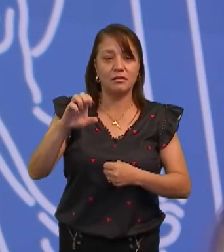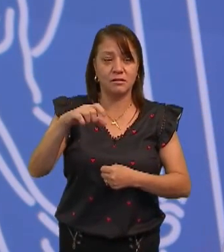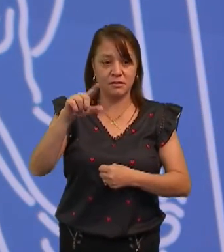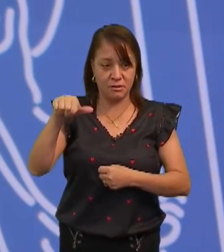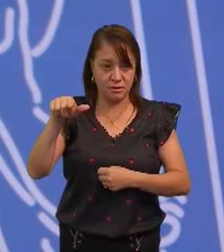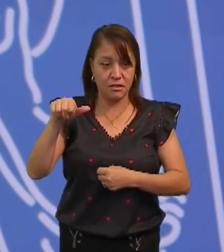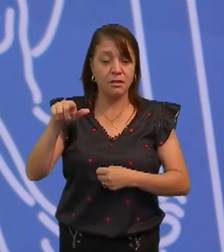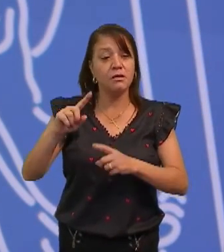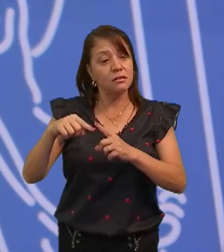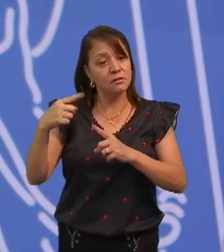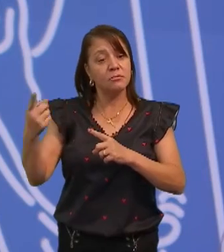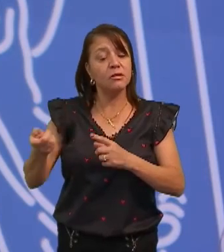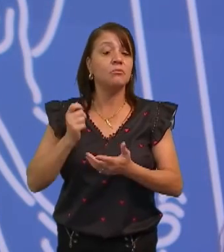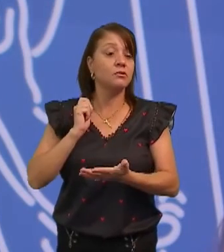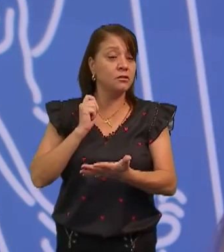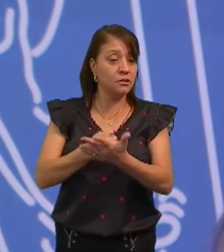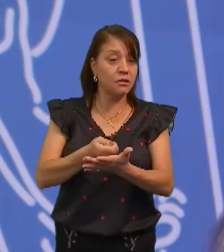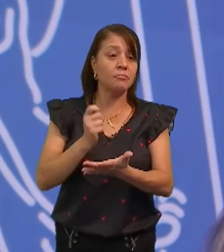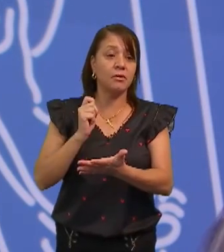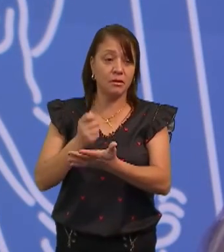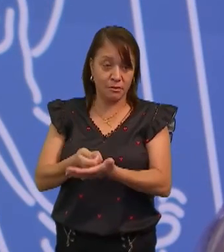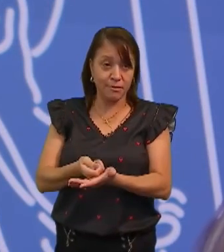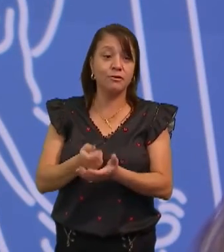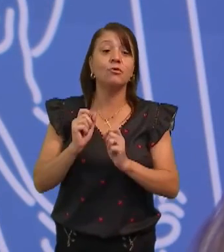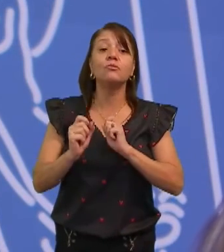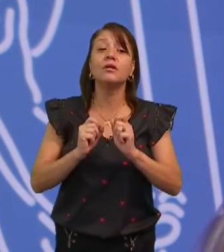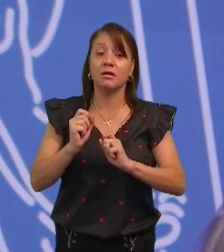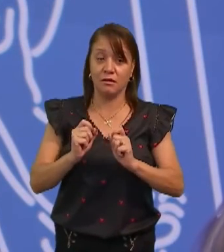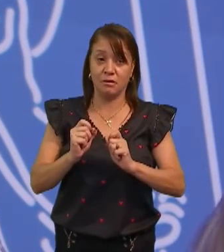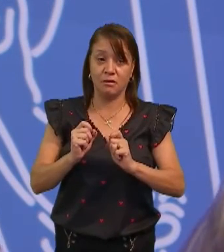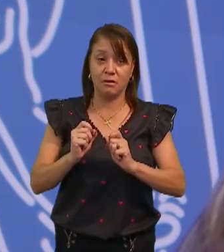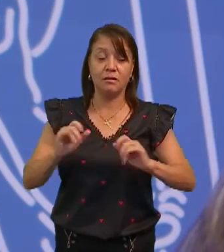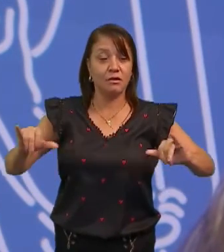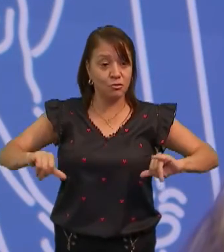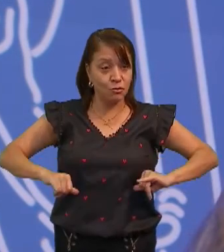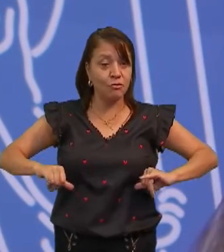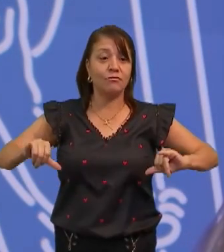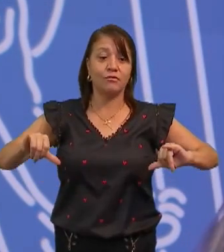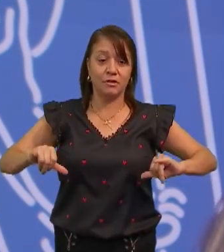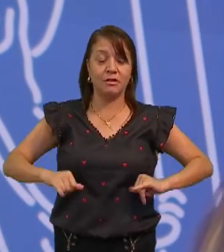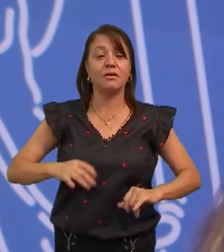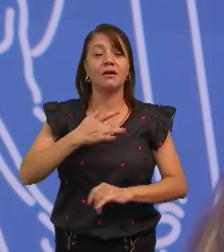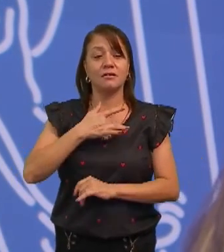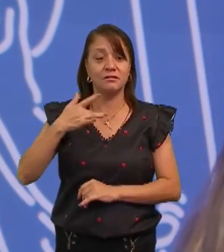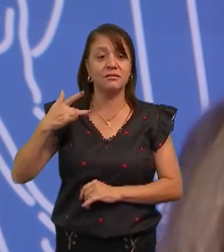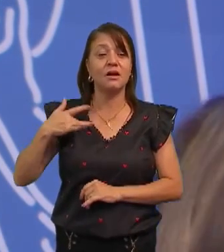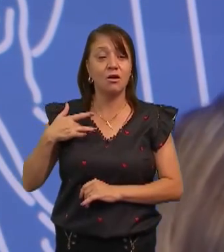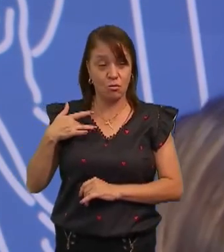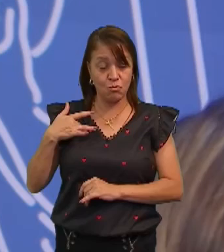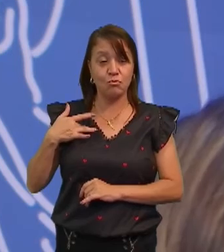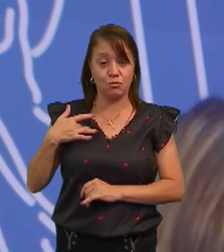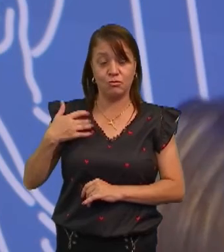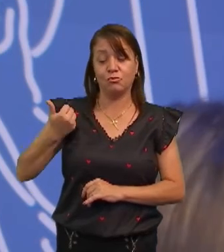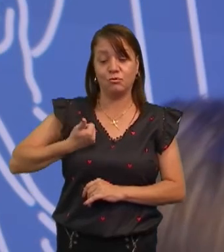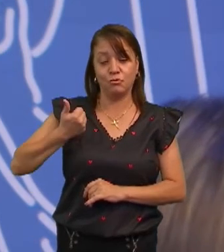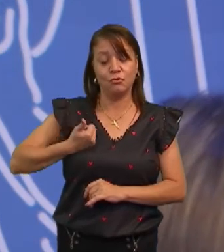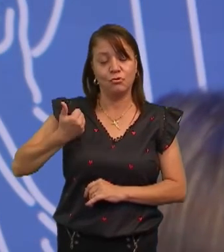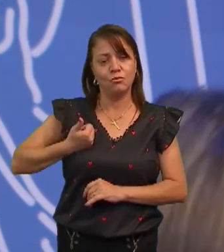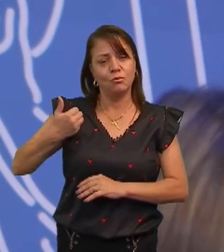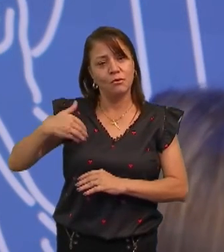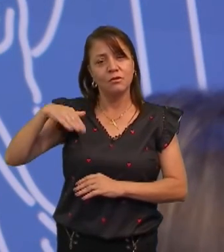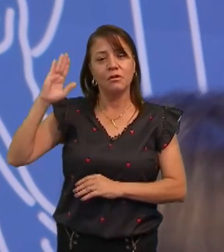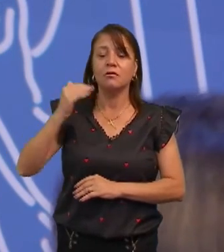depois e quem tá pagando isso é a saúde da população Então os números cresceram bastante números de óbitos também